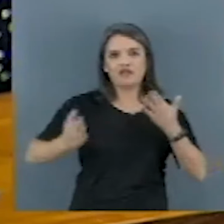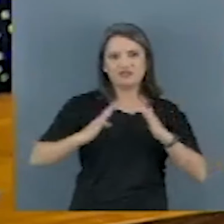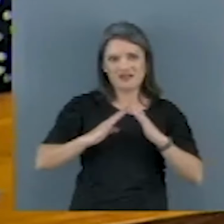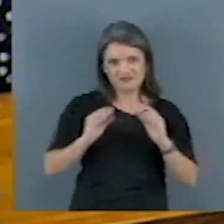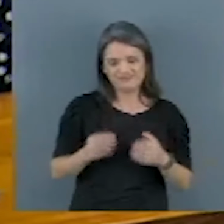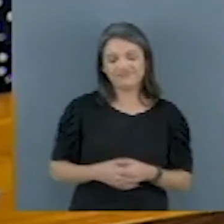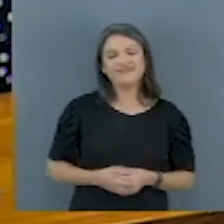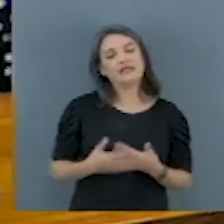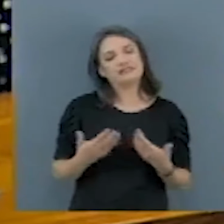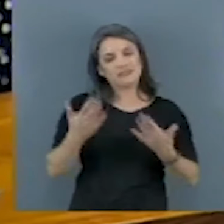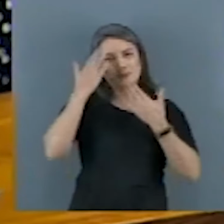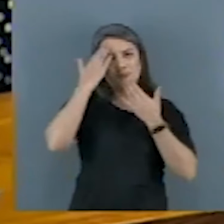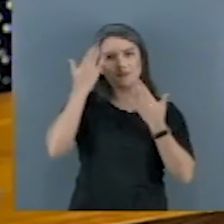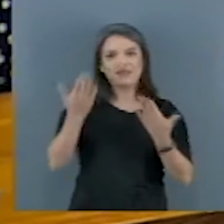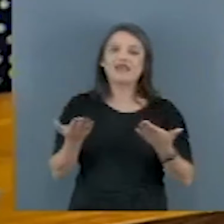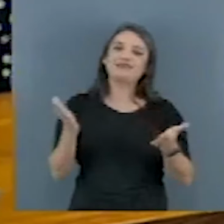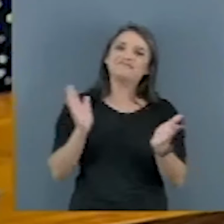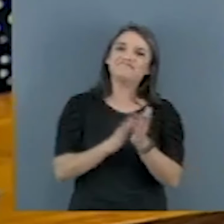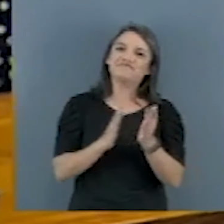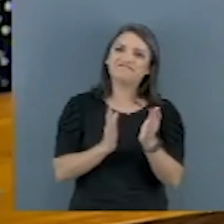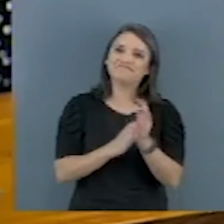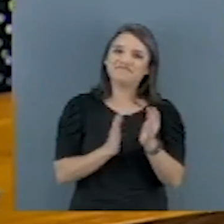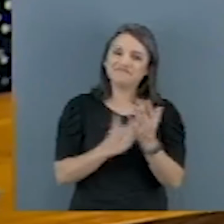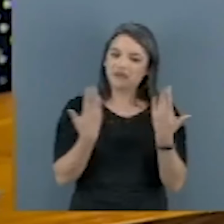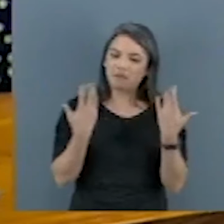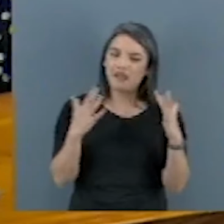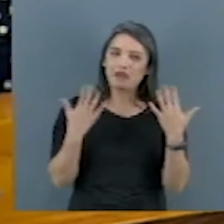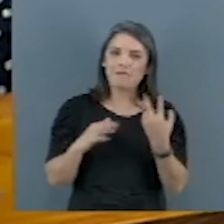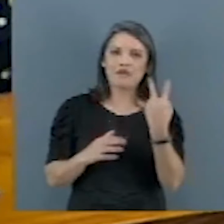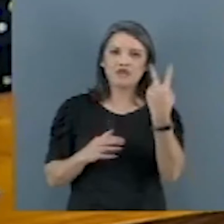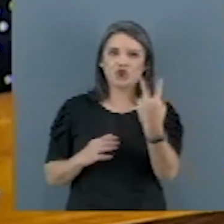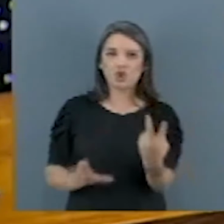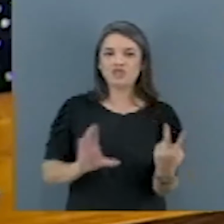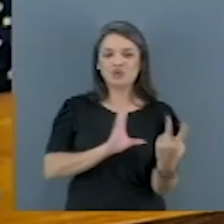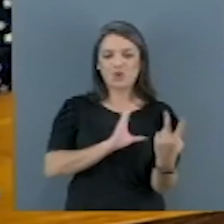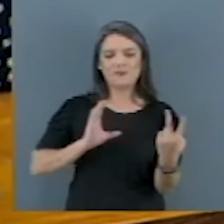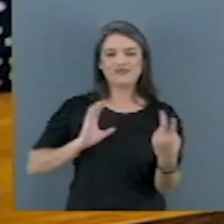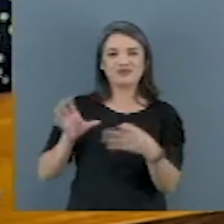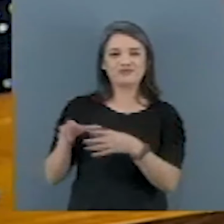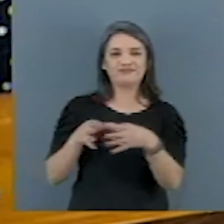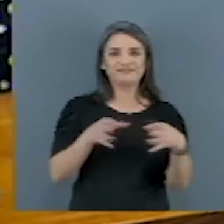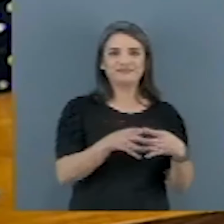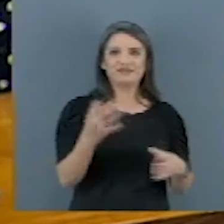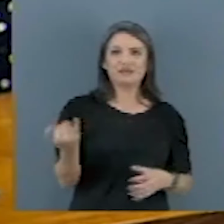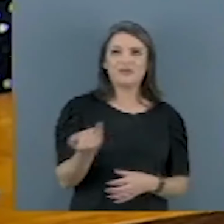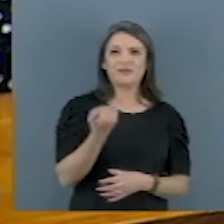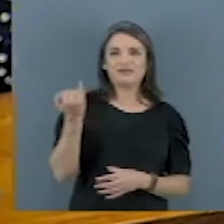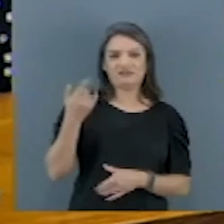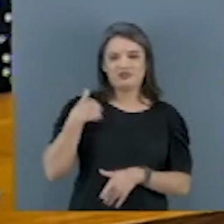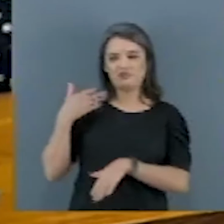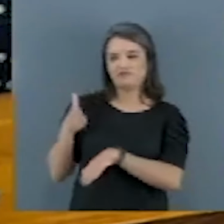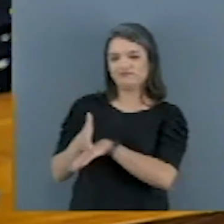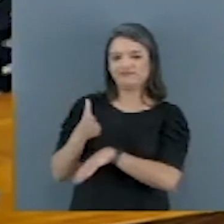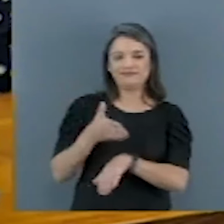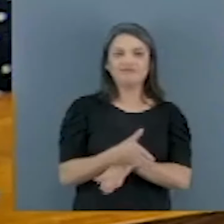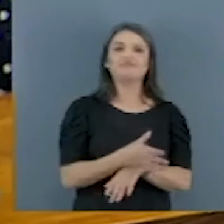uma vez, muito obrigado e parabenizar aí essas duas comissões importantes, participa das duas, e